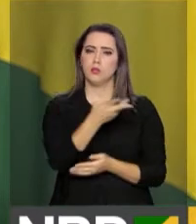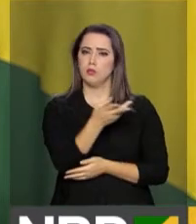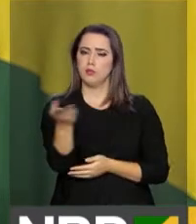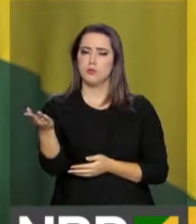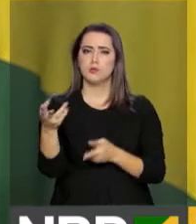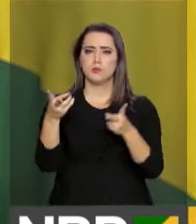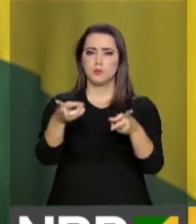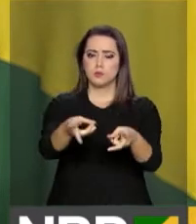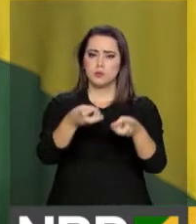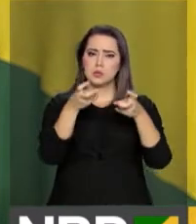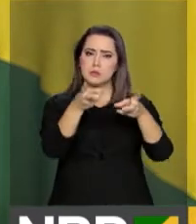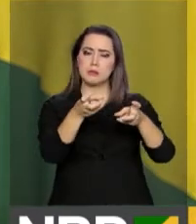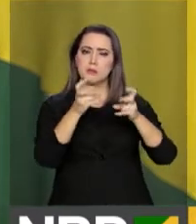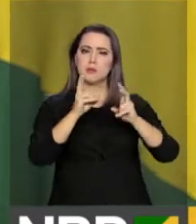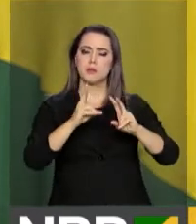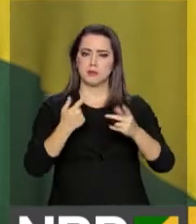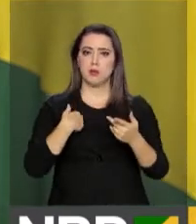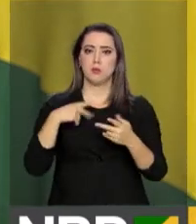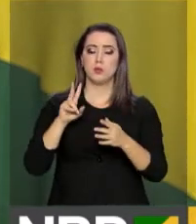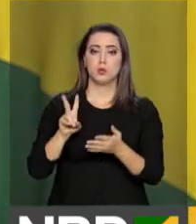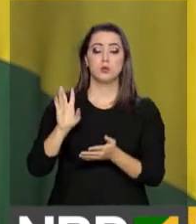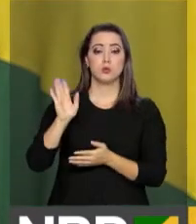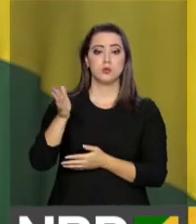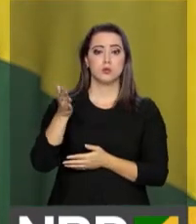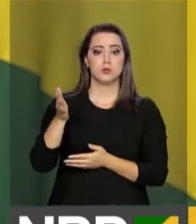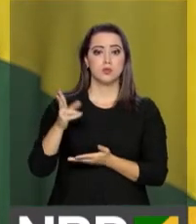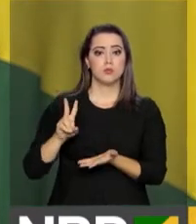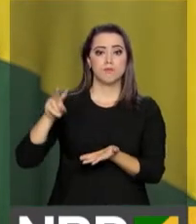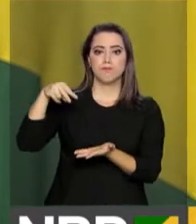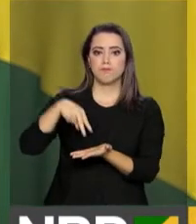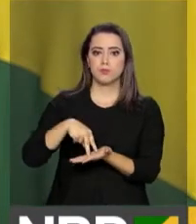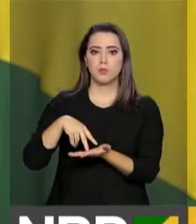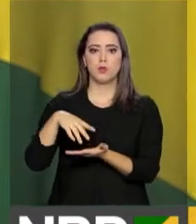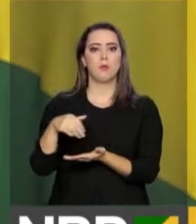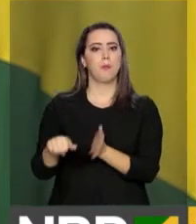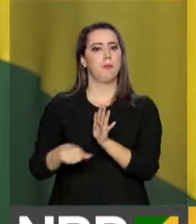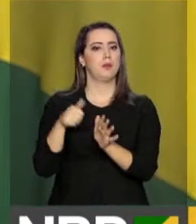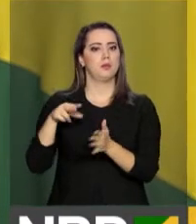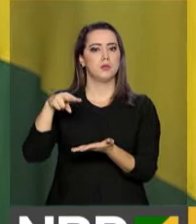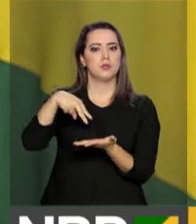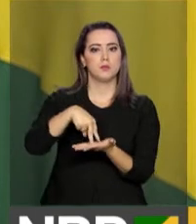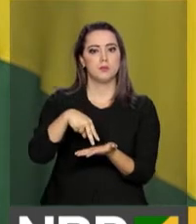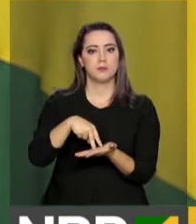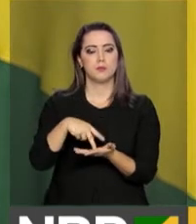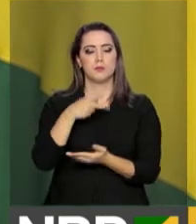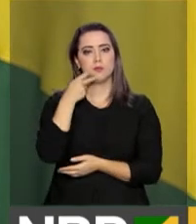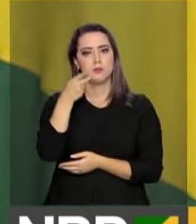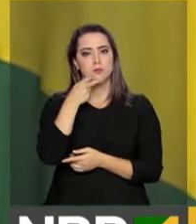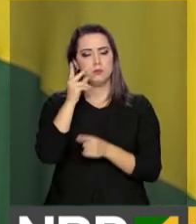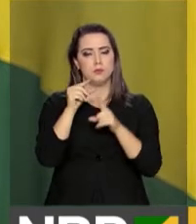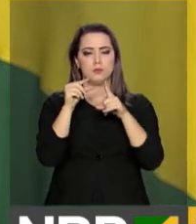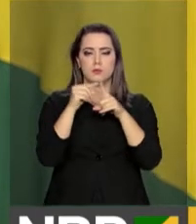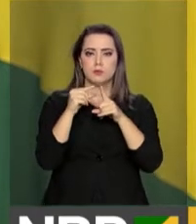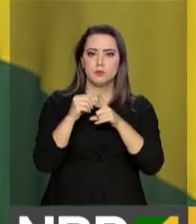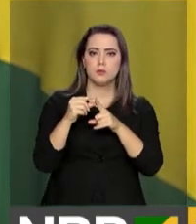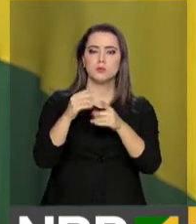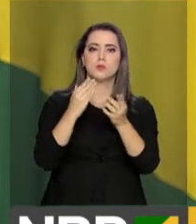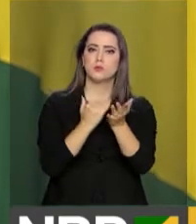que logo eu assumia que a tribuna para dar umas palavras